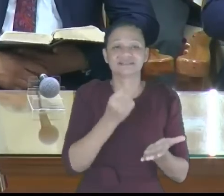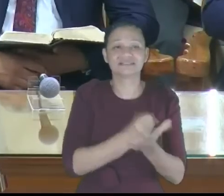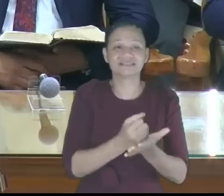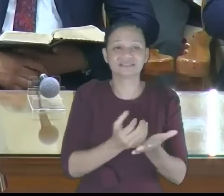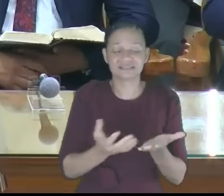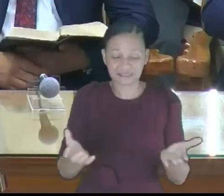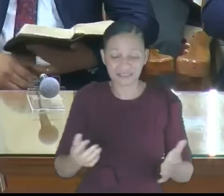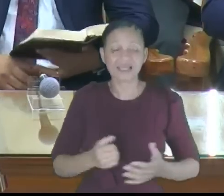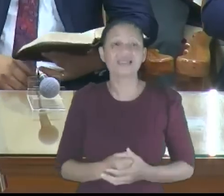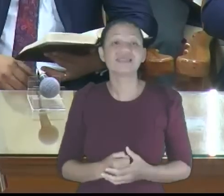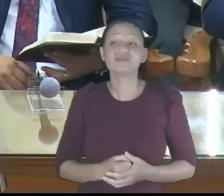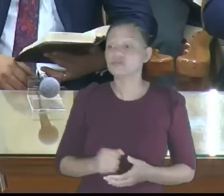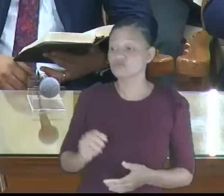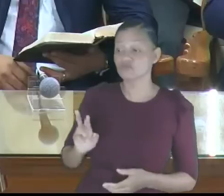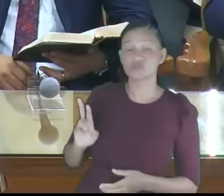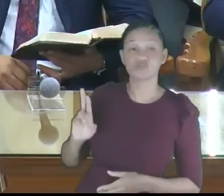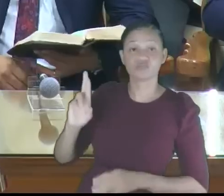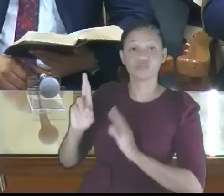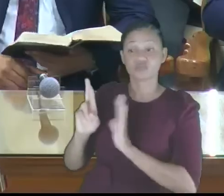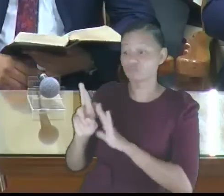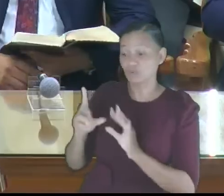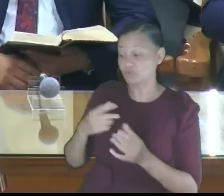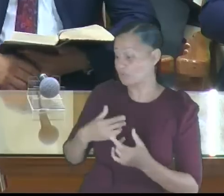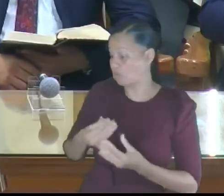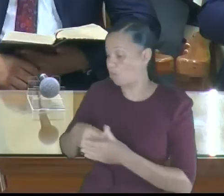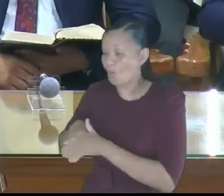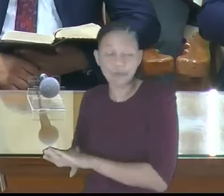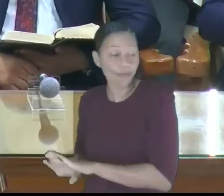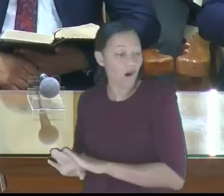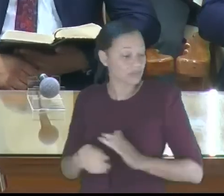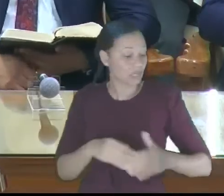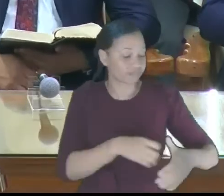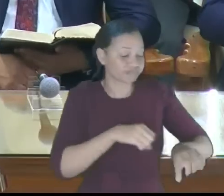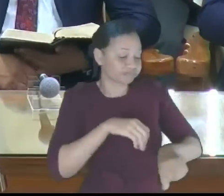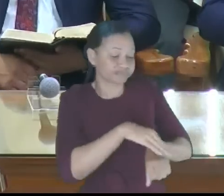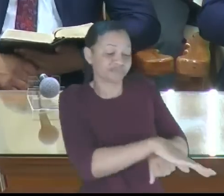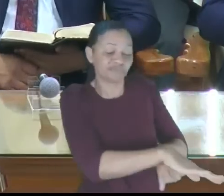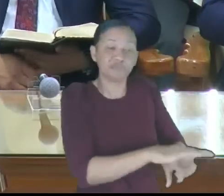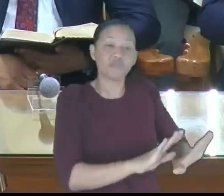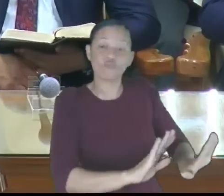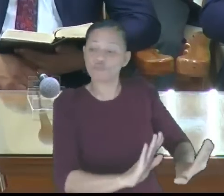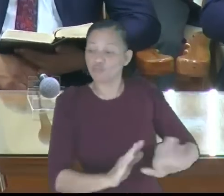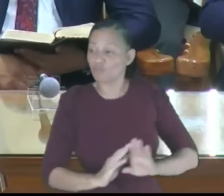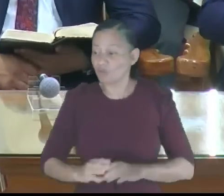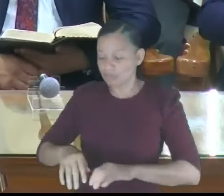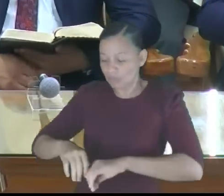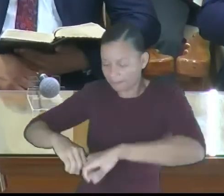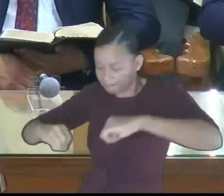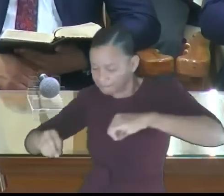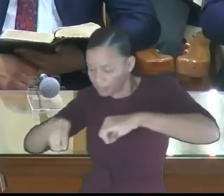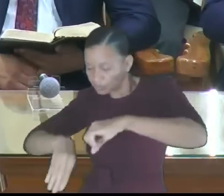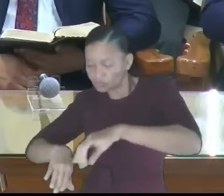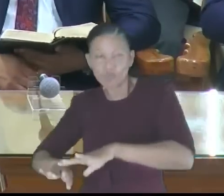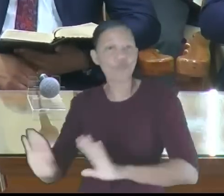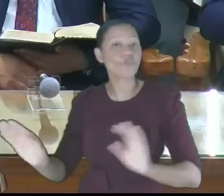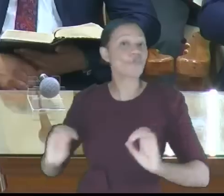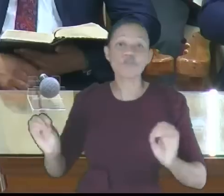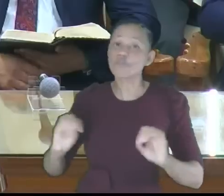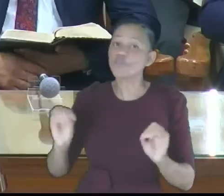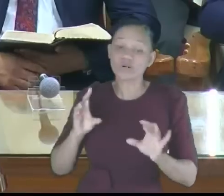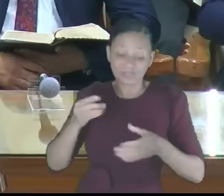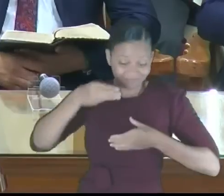esse carimbo o dono não se apartava, não guardava numa gaveta, não guardava numa mala, não guardava em nenhum